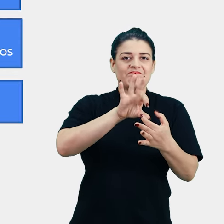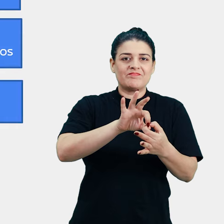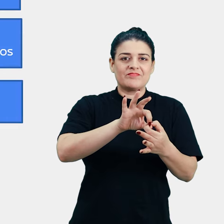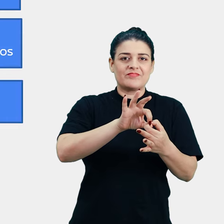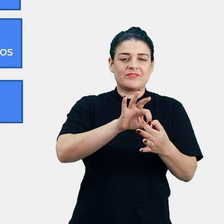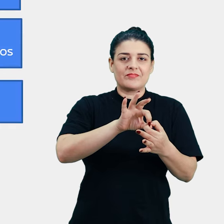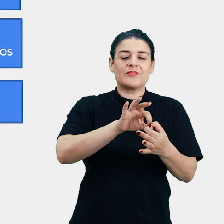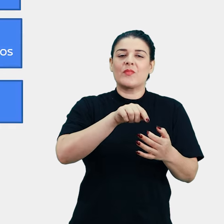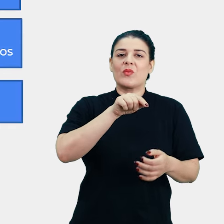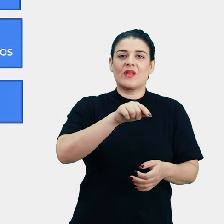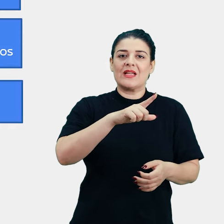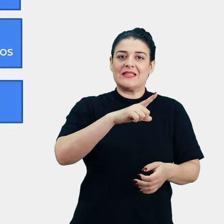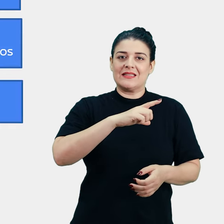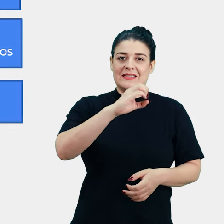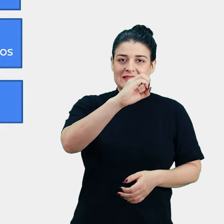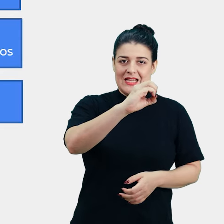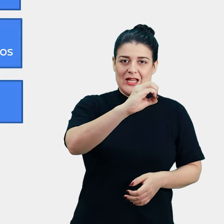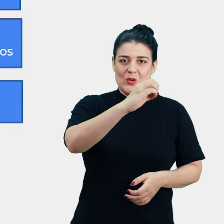ao A, nós temos o nível